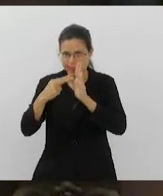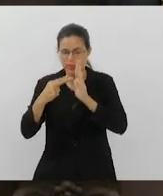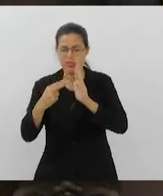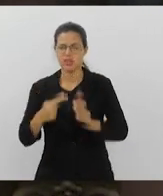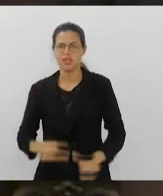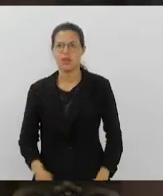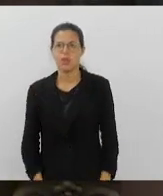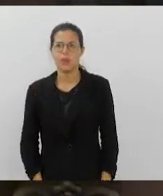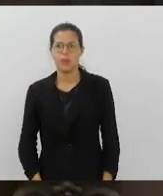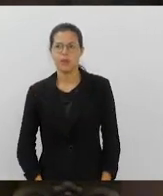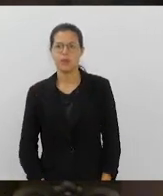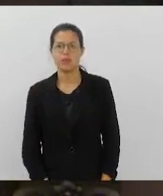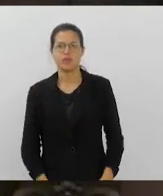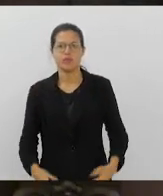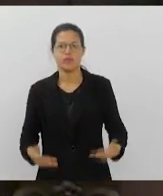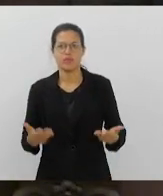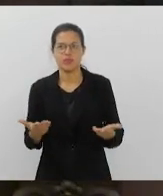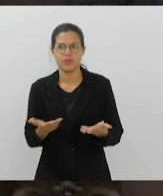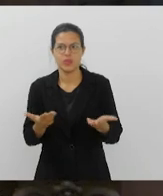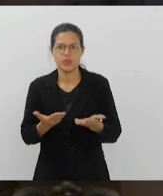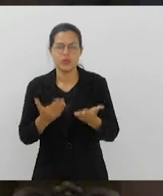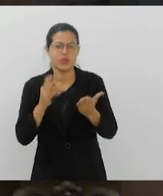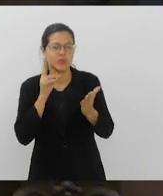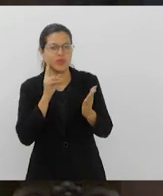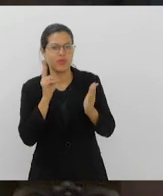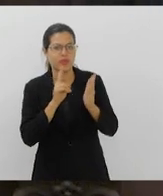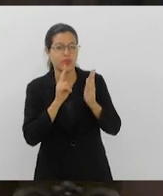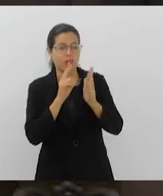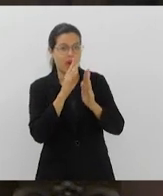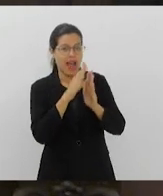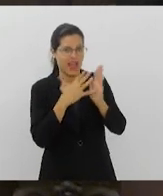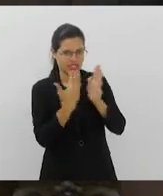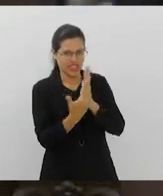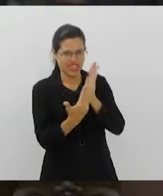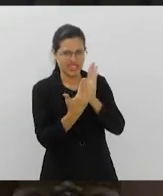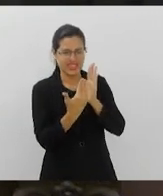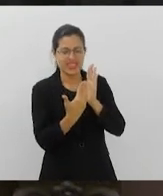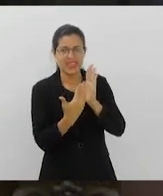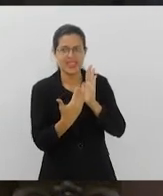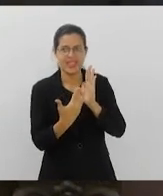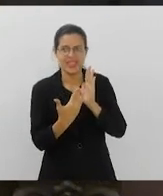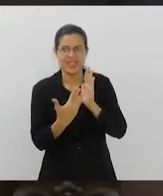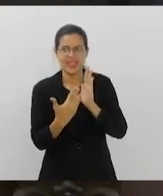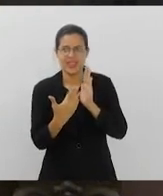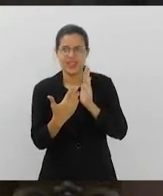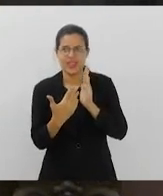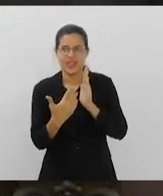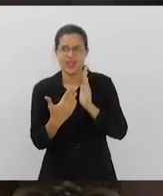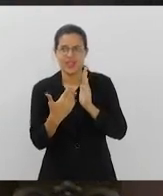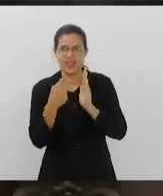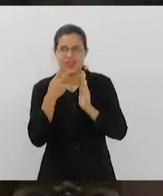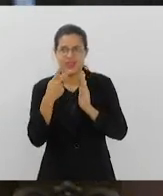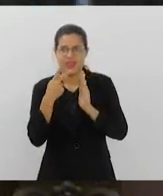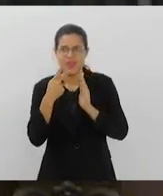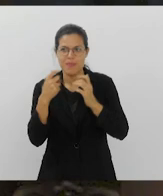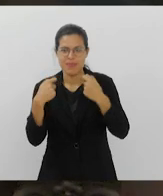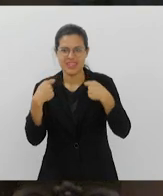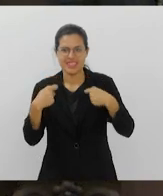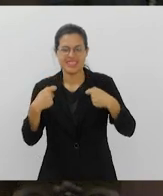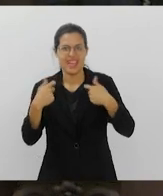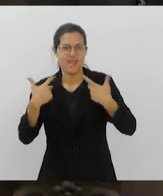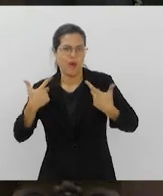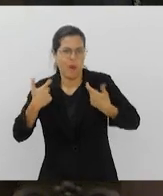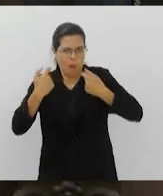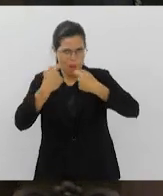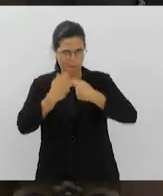a equipe nossa bateu a agenda pela manhã, quando o alertou para vir devidamente trajado de kimono, ele